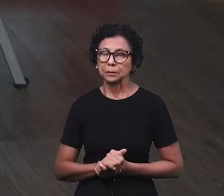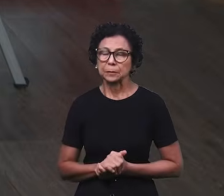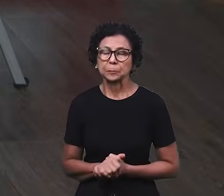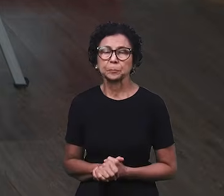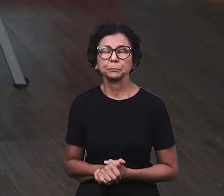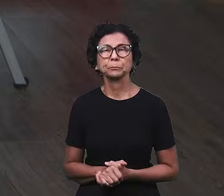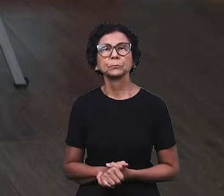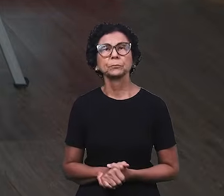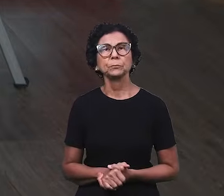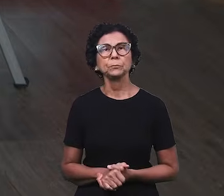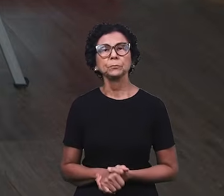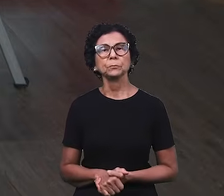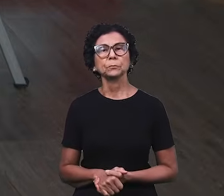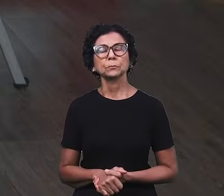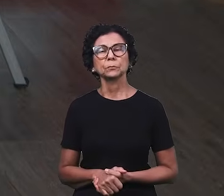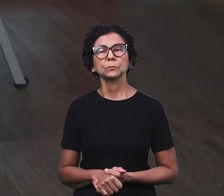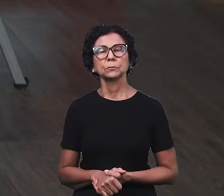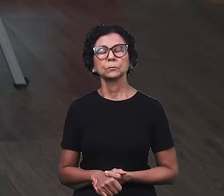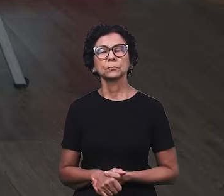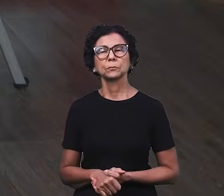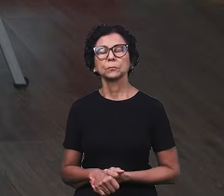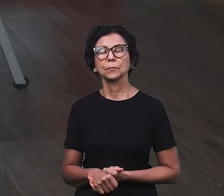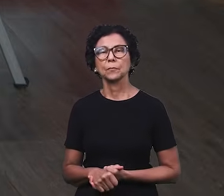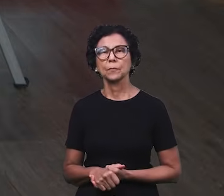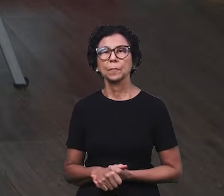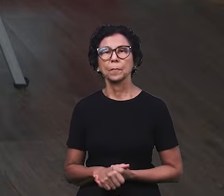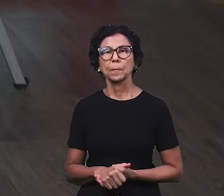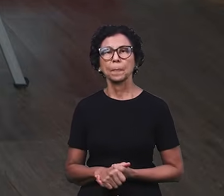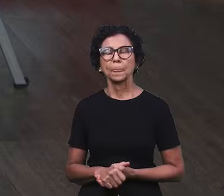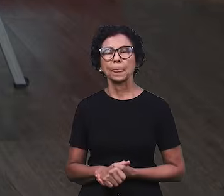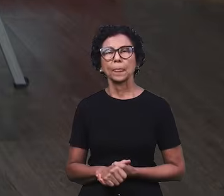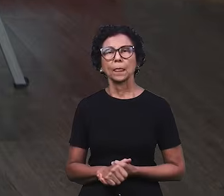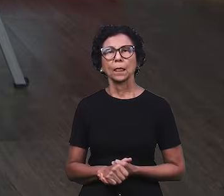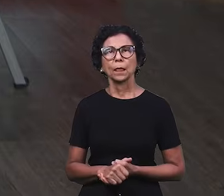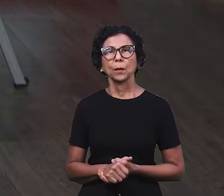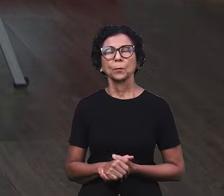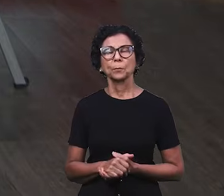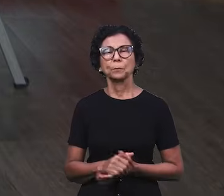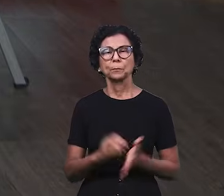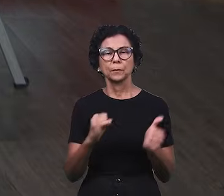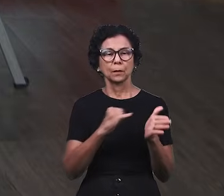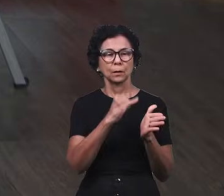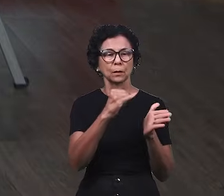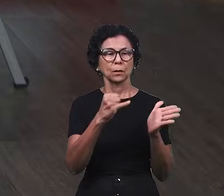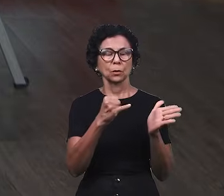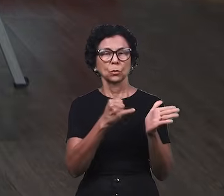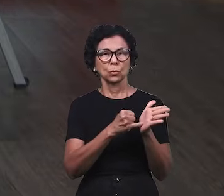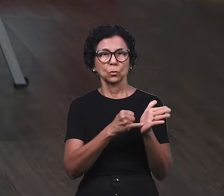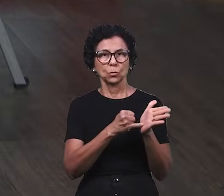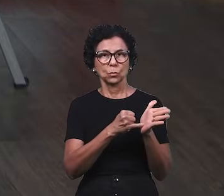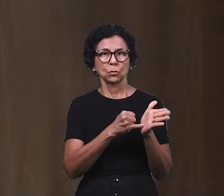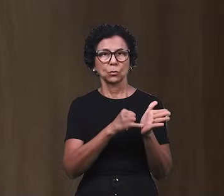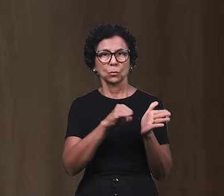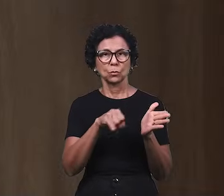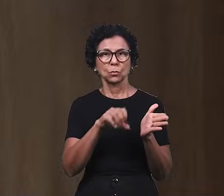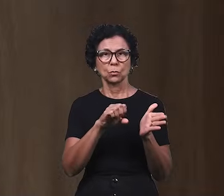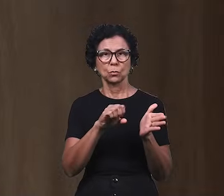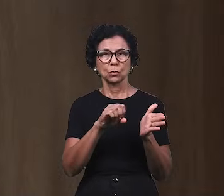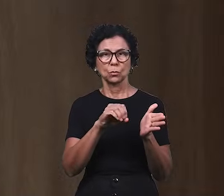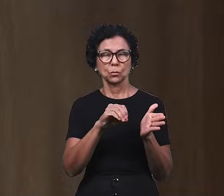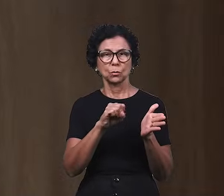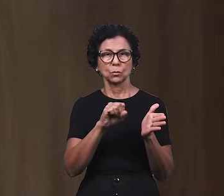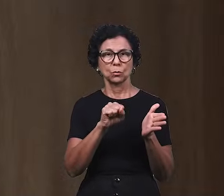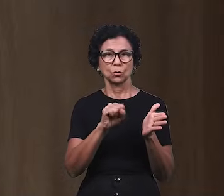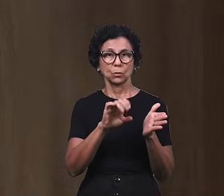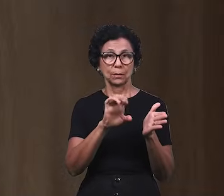José, ali orientado pelo anjo, foi para o Egito,